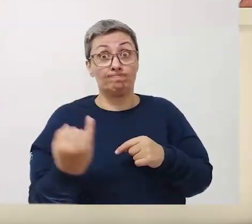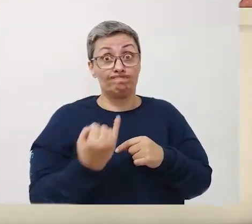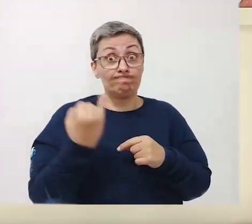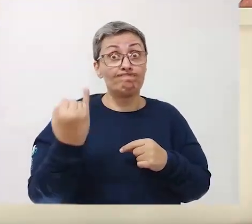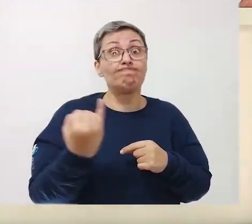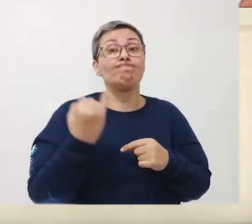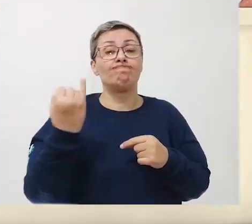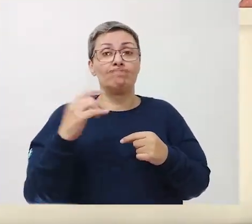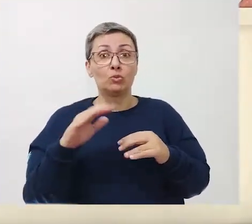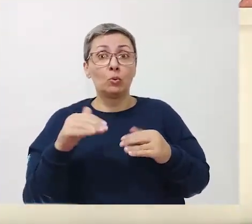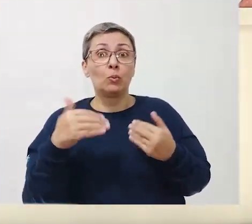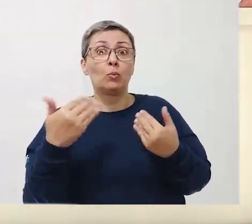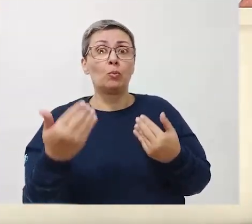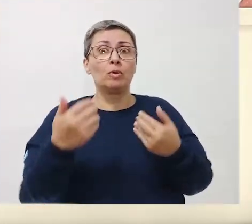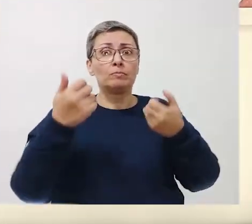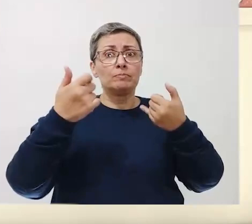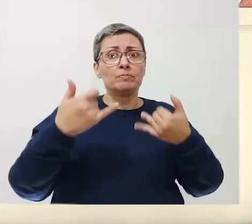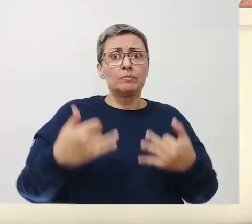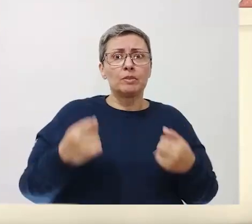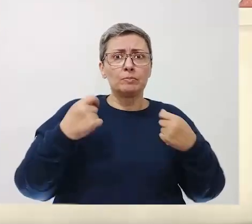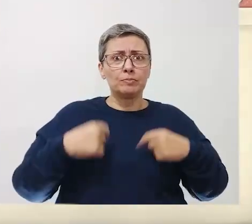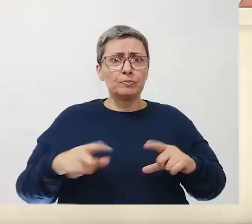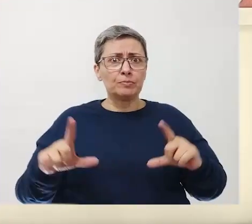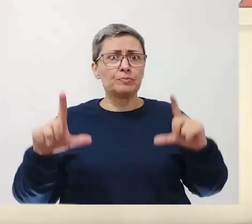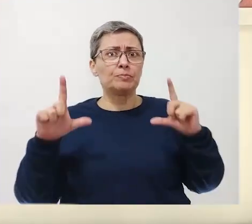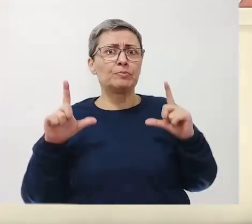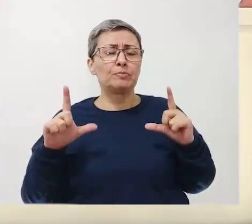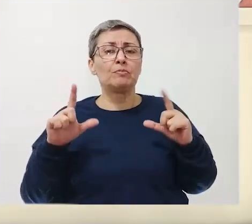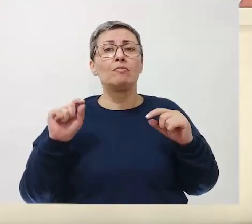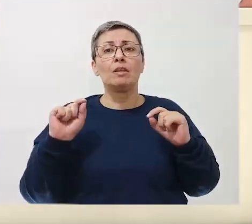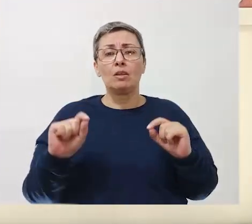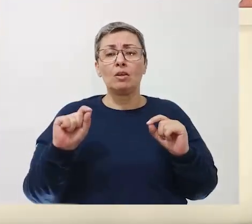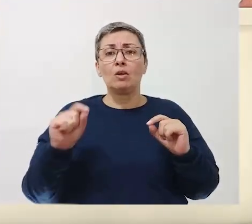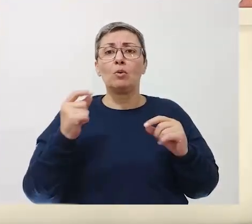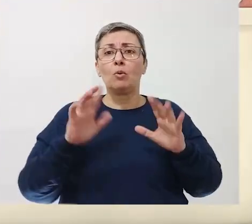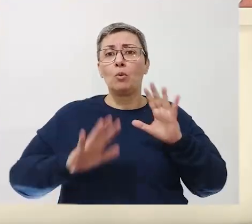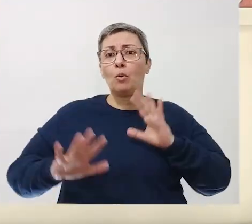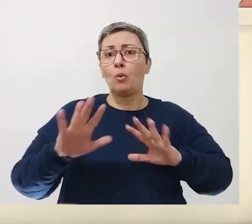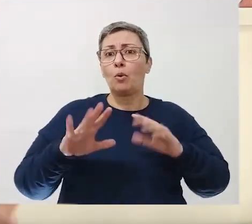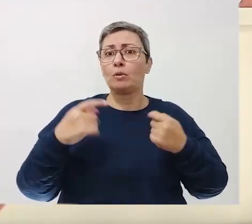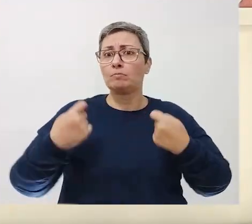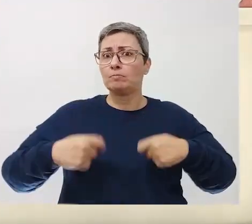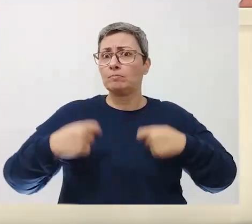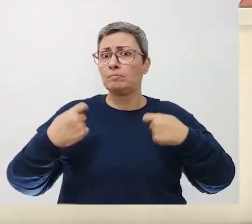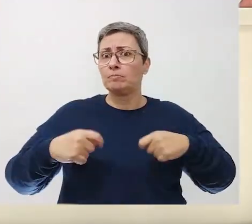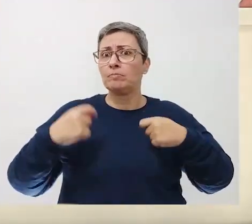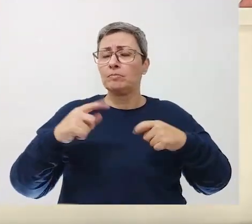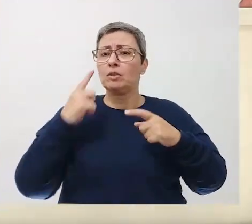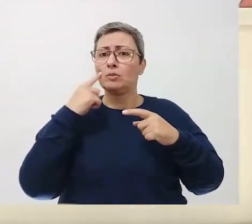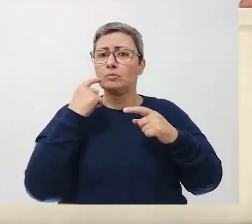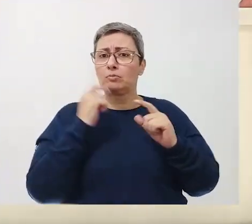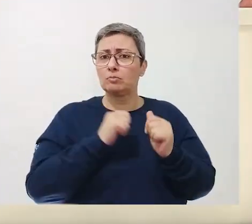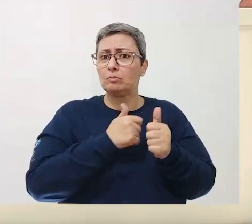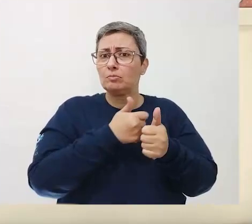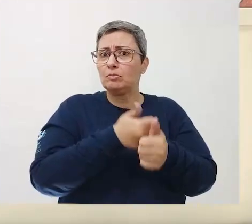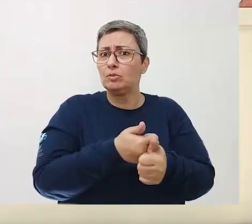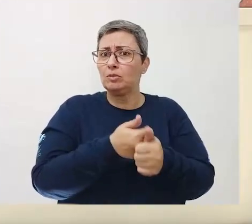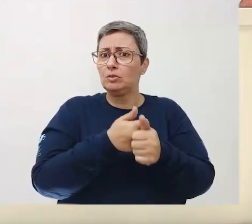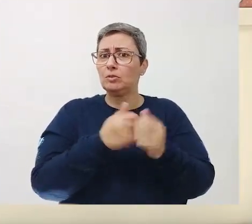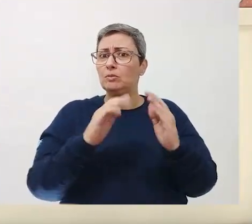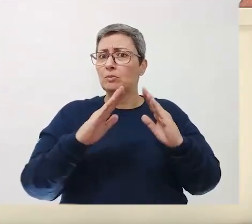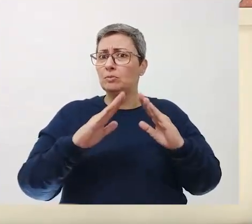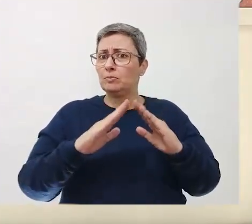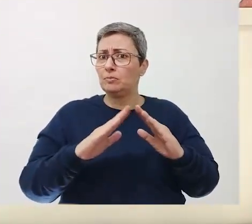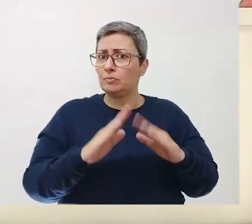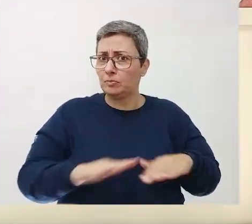em superexposição, é o cuidado necessário ao acompanhamento de crianças e jovens quando usam as